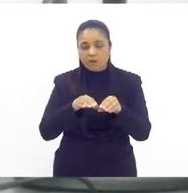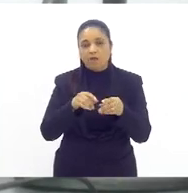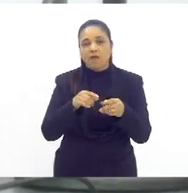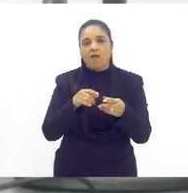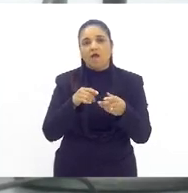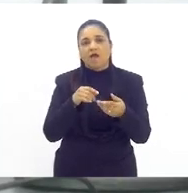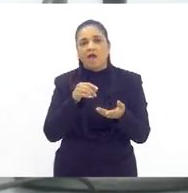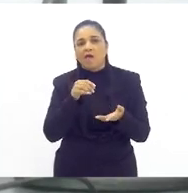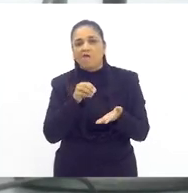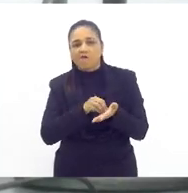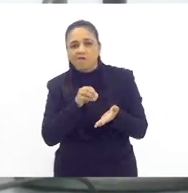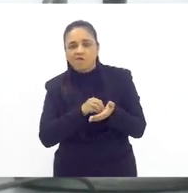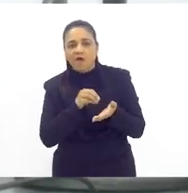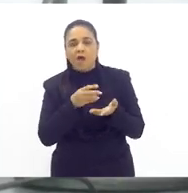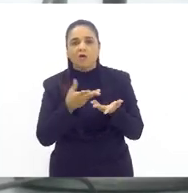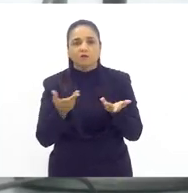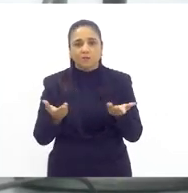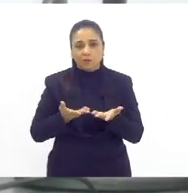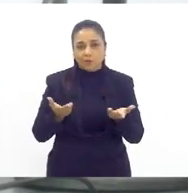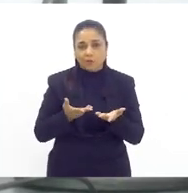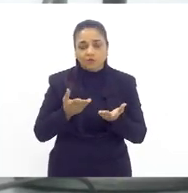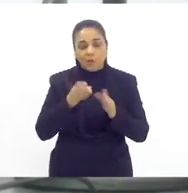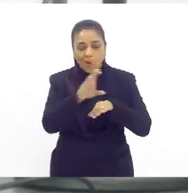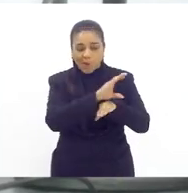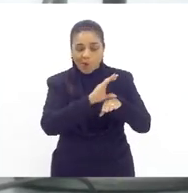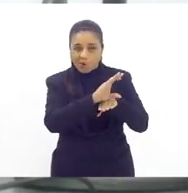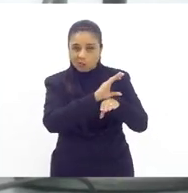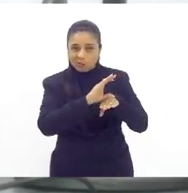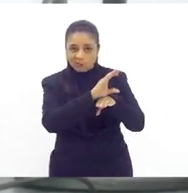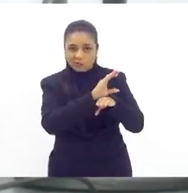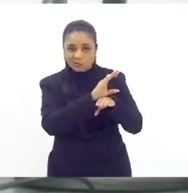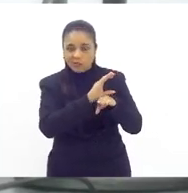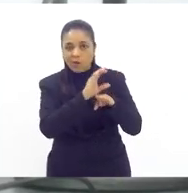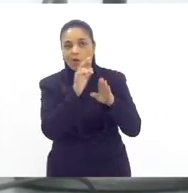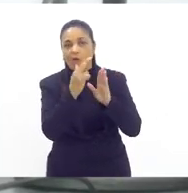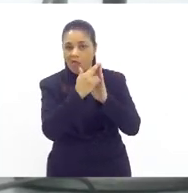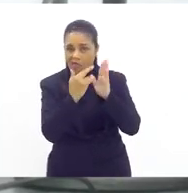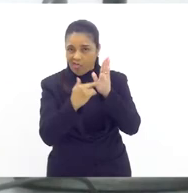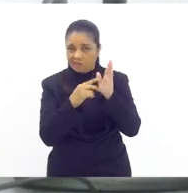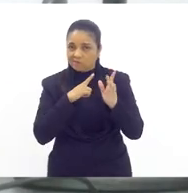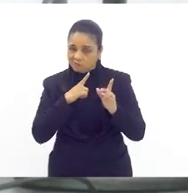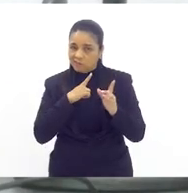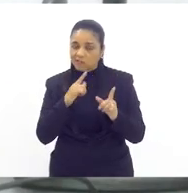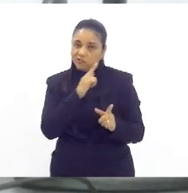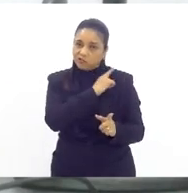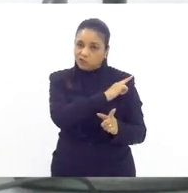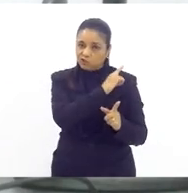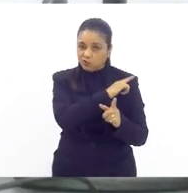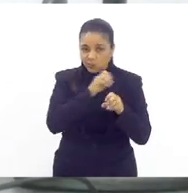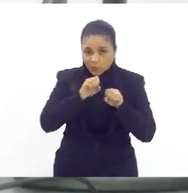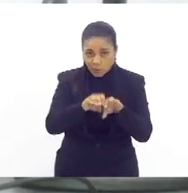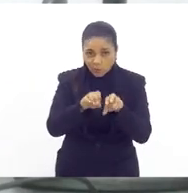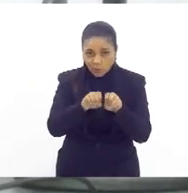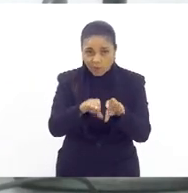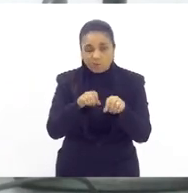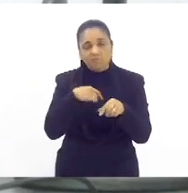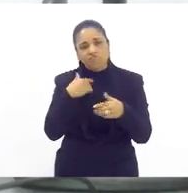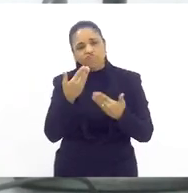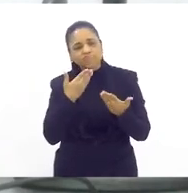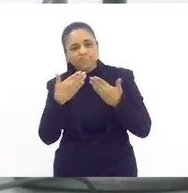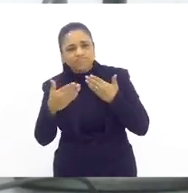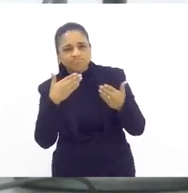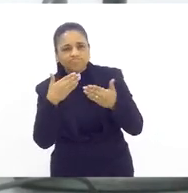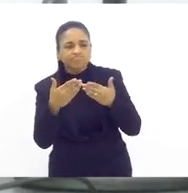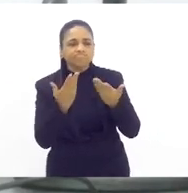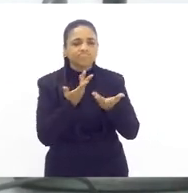irregular importação né De acordo com a constituição dos gestores educacionais tivemos lá e